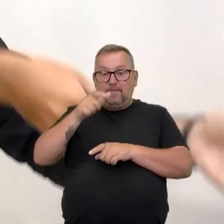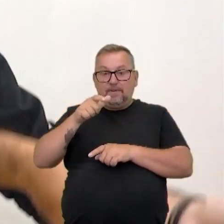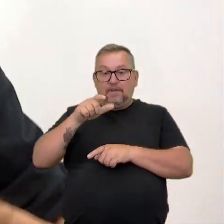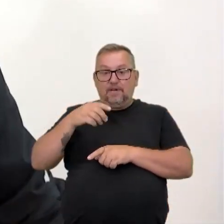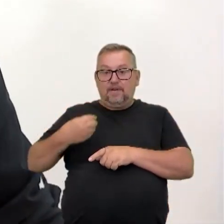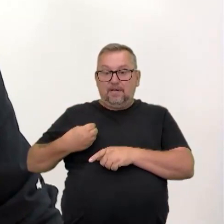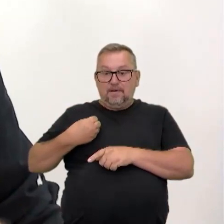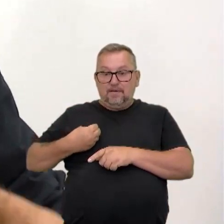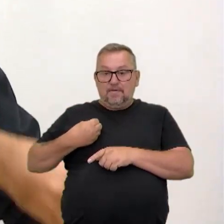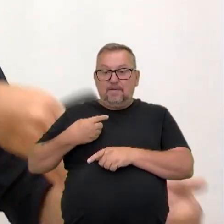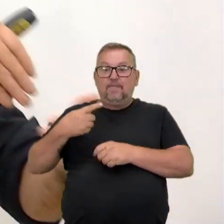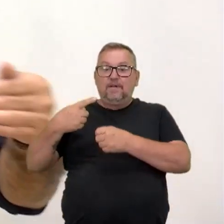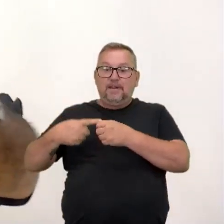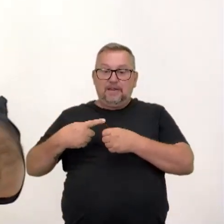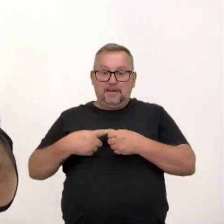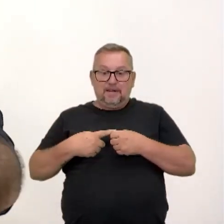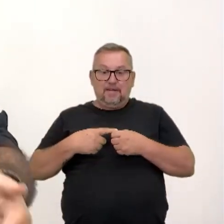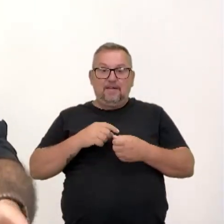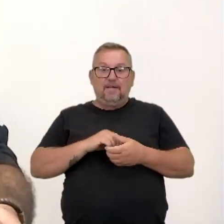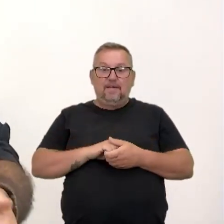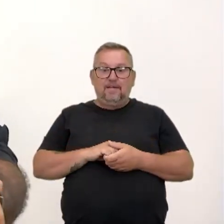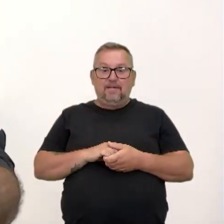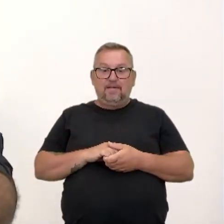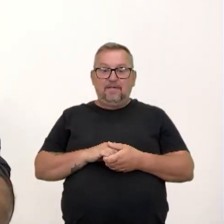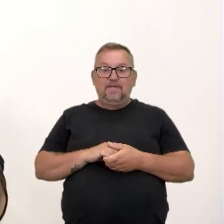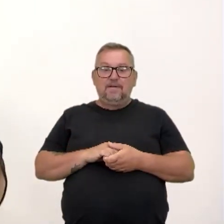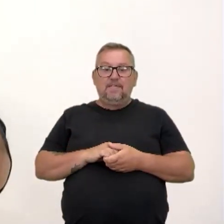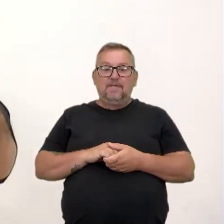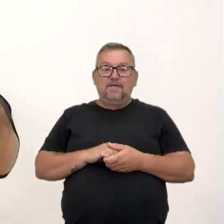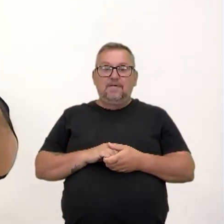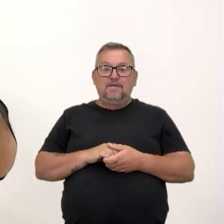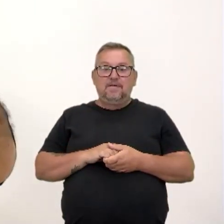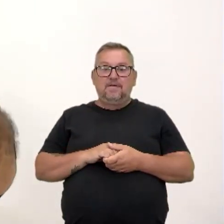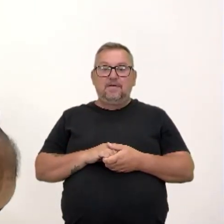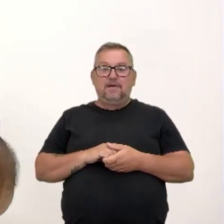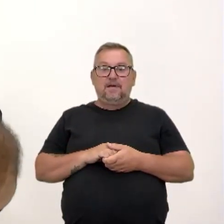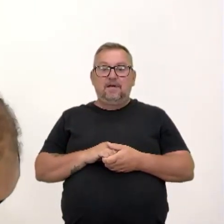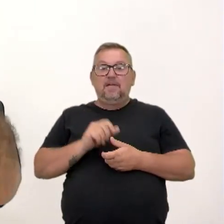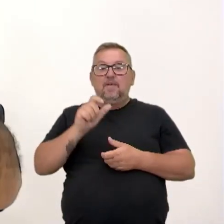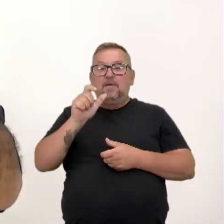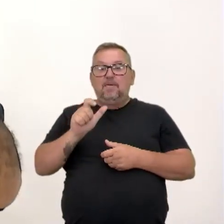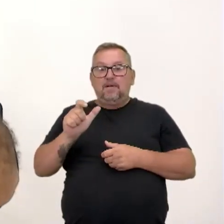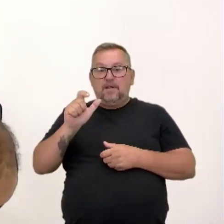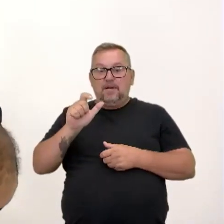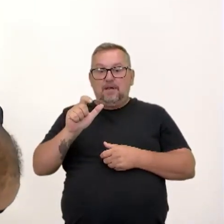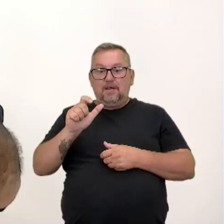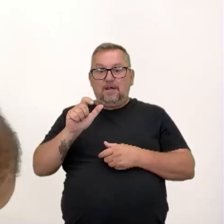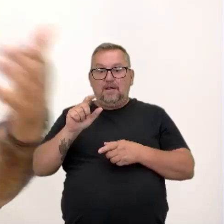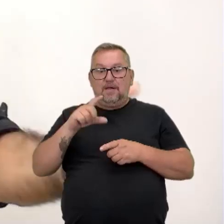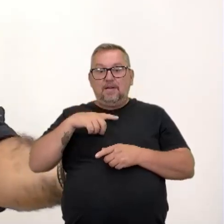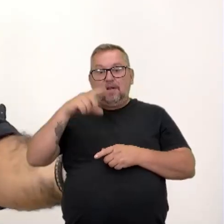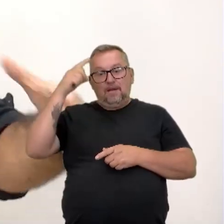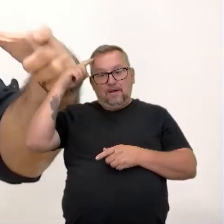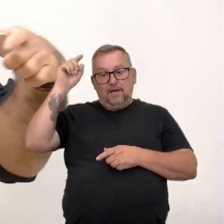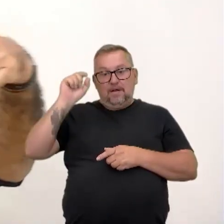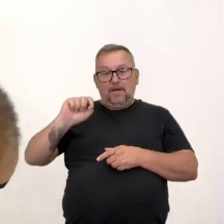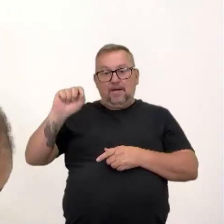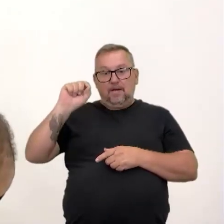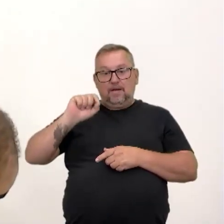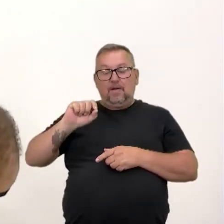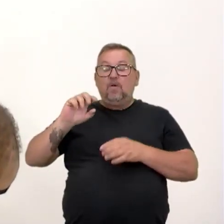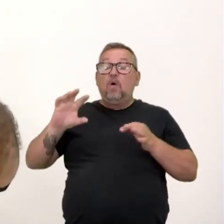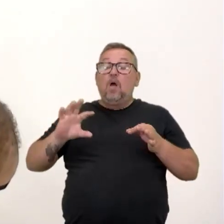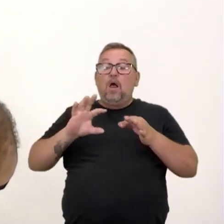dar em cidade no neolatim português, é uma palavra que em si traz a ideia, sabe do quê?